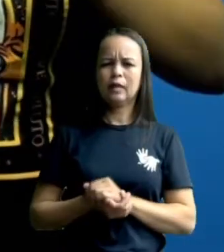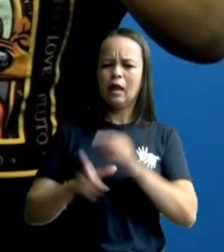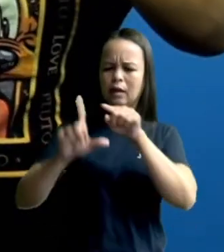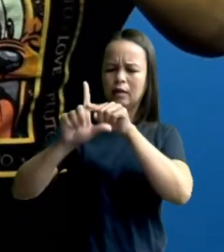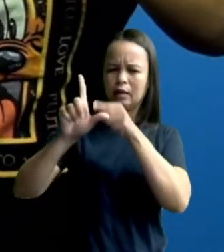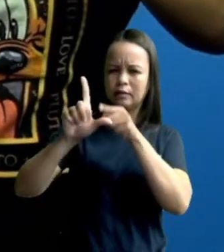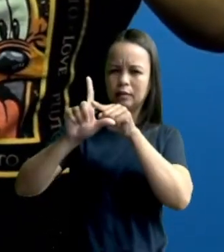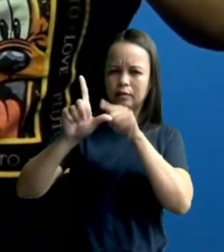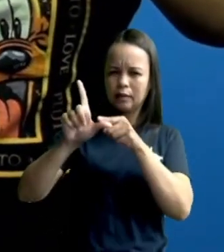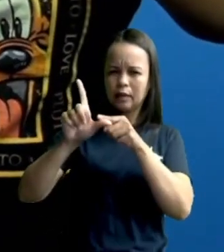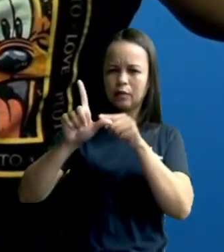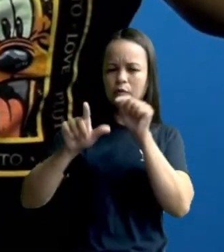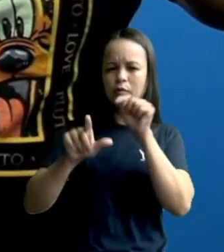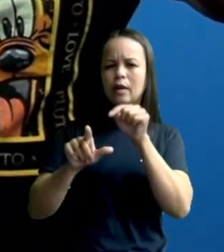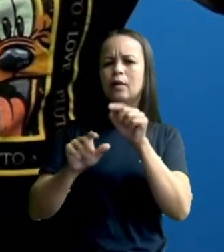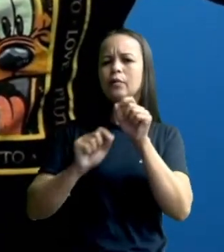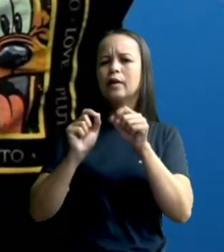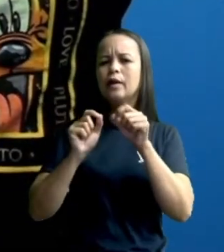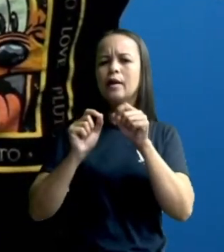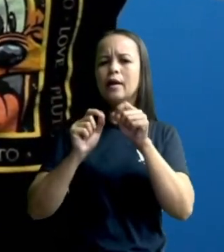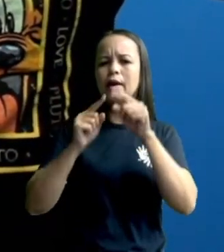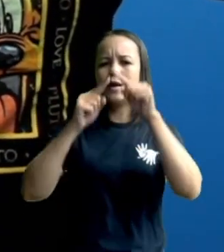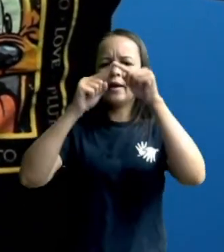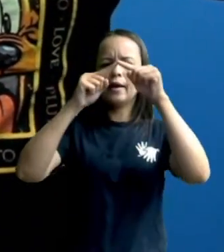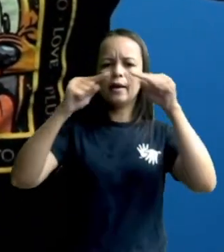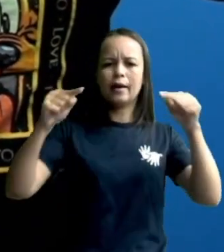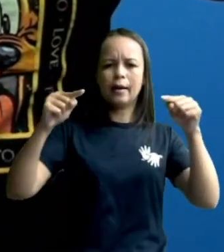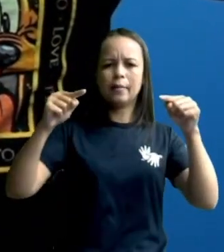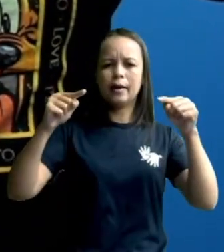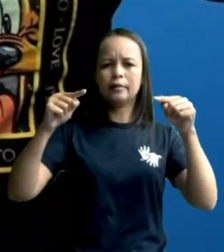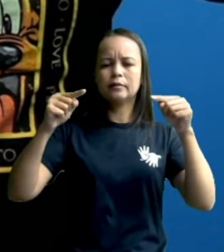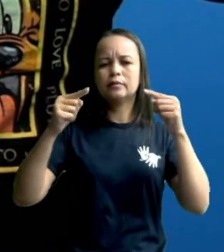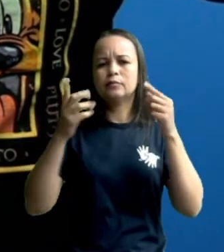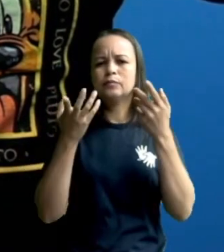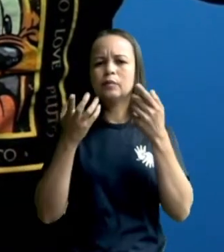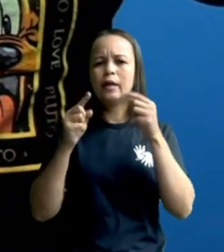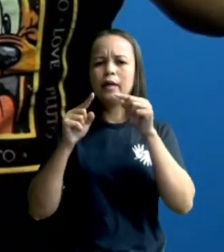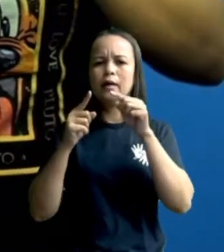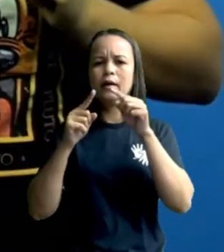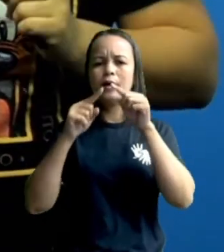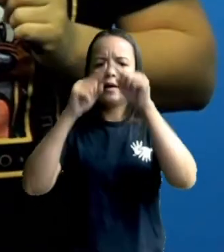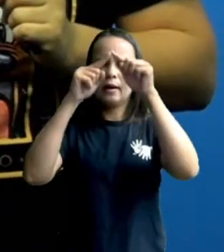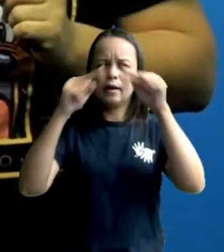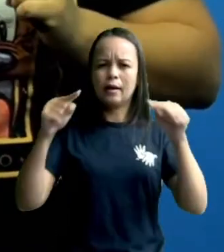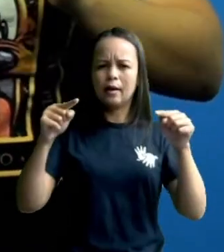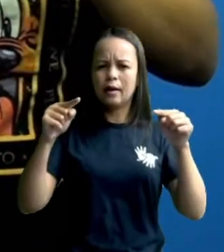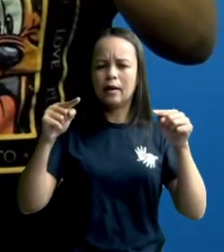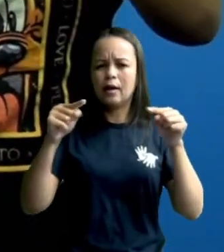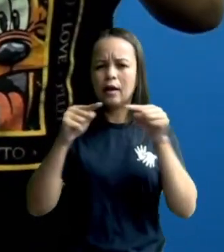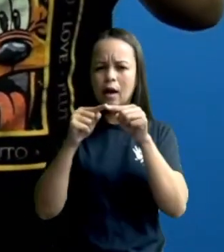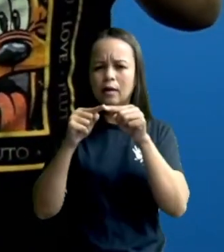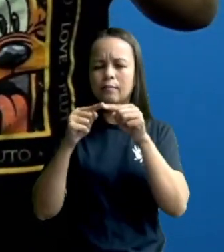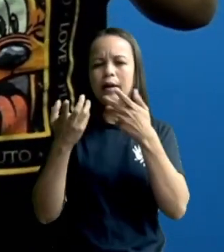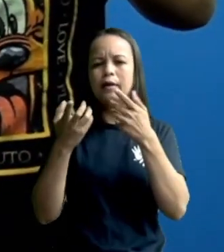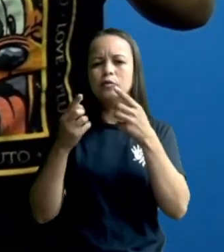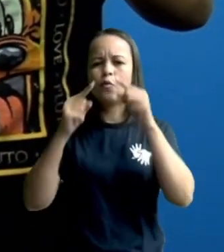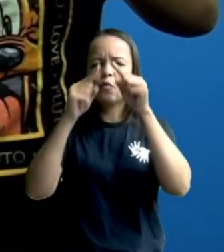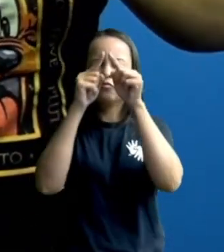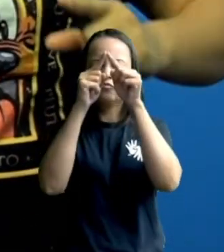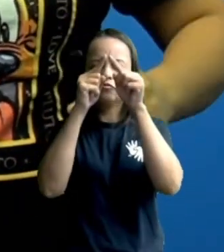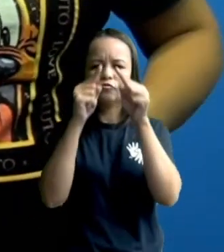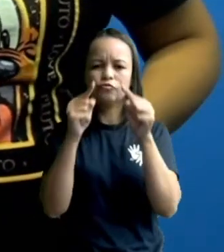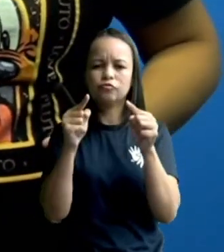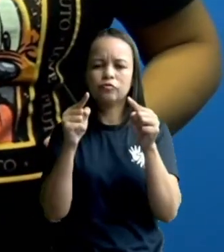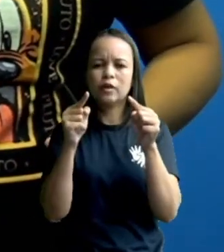triângulo é um triângulo aberto, acutângulo, obtusângulo, perdão, ou é um triângulo